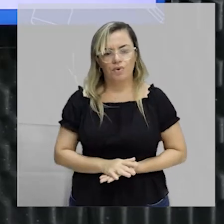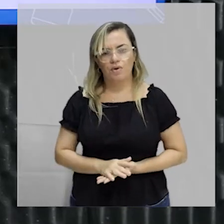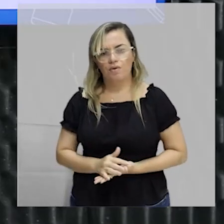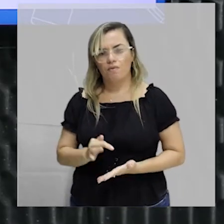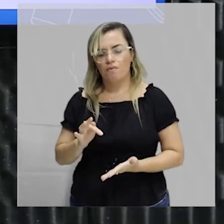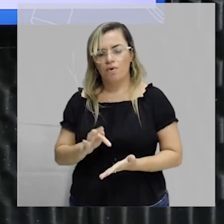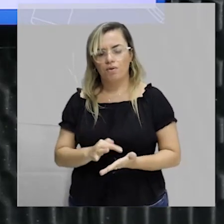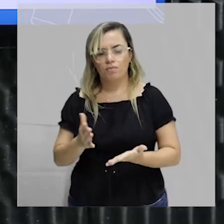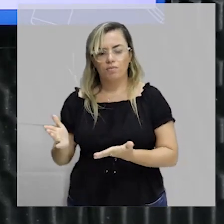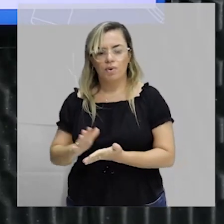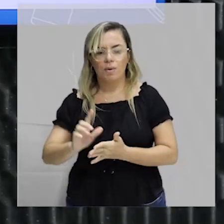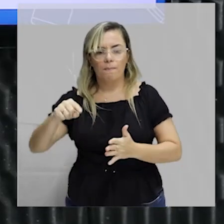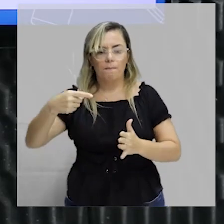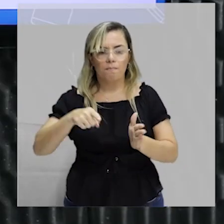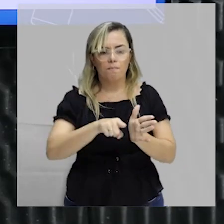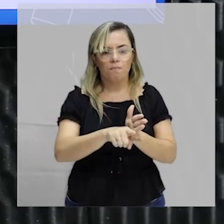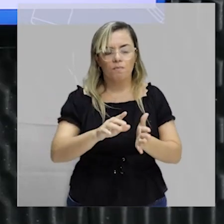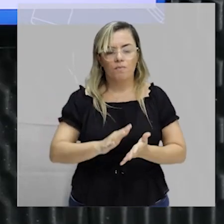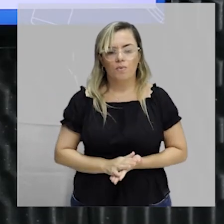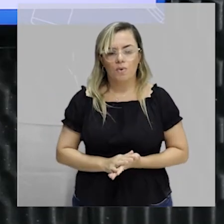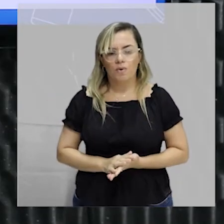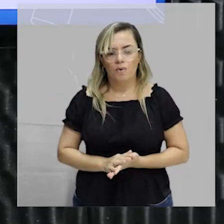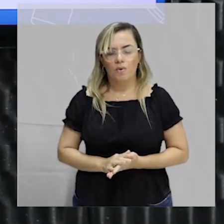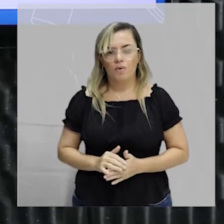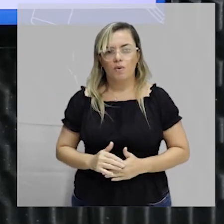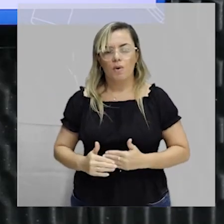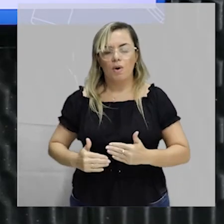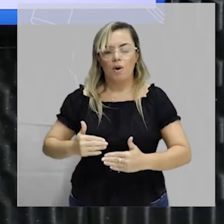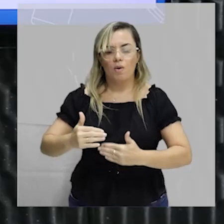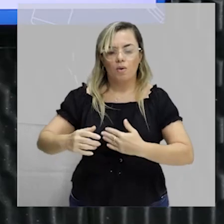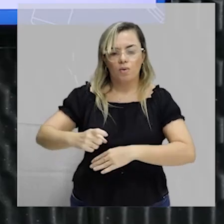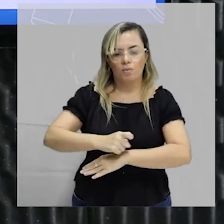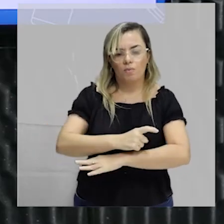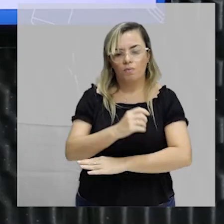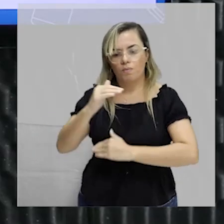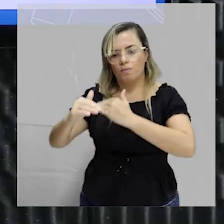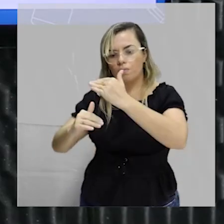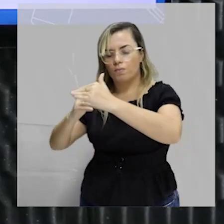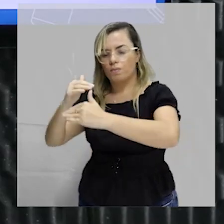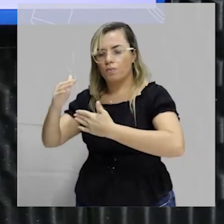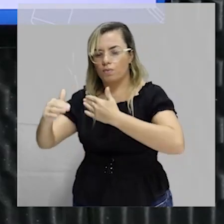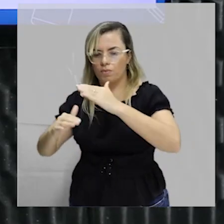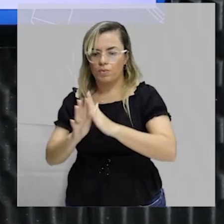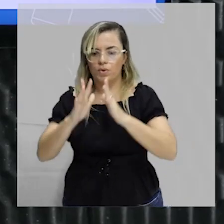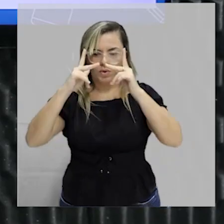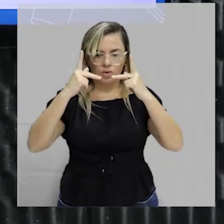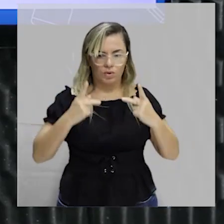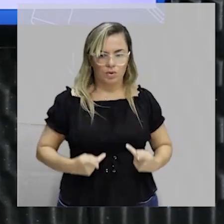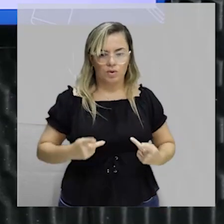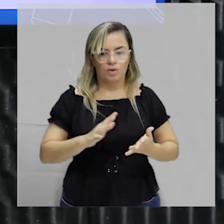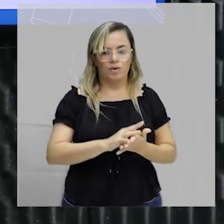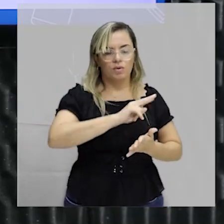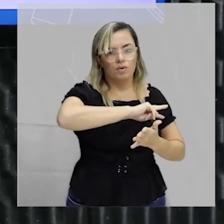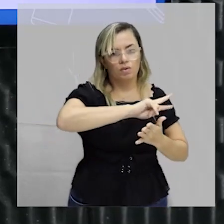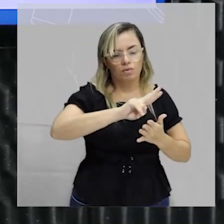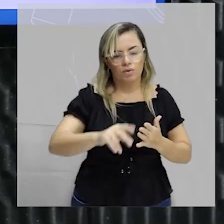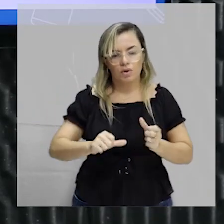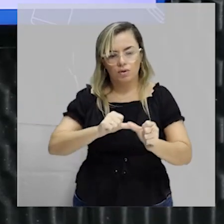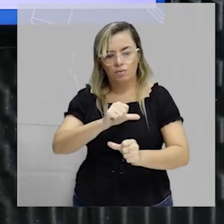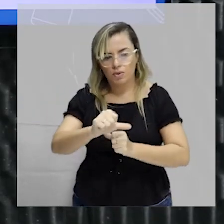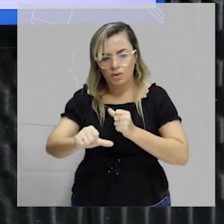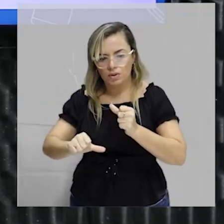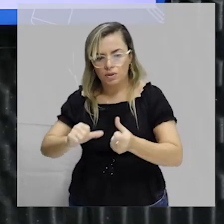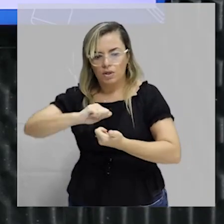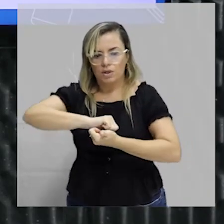questão. Ao longo do processo evolutivo do homem, várias mudanças adaptativas ocorreram.